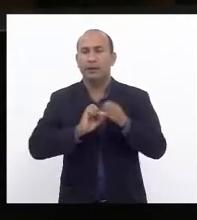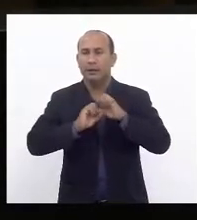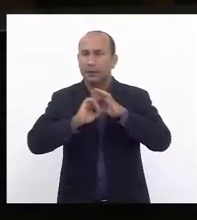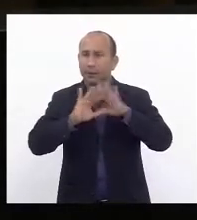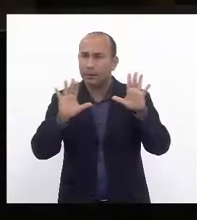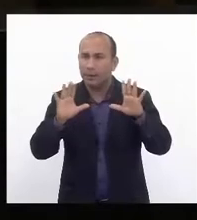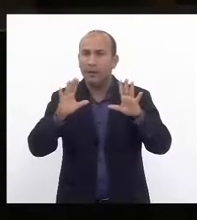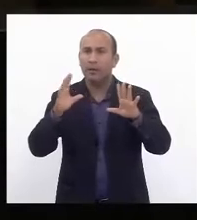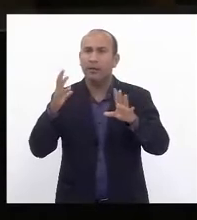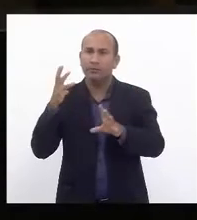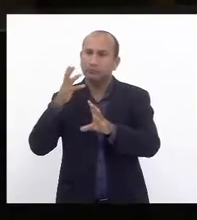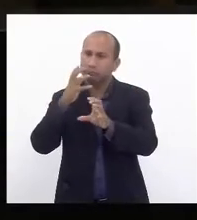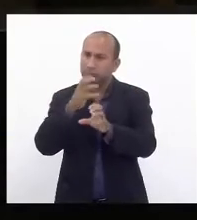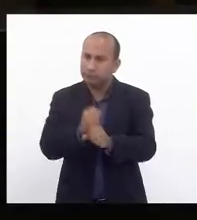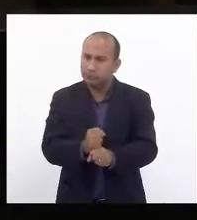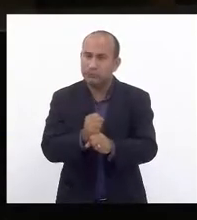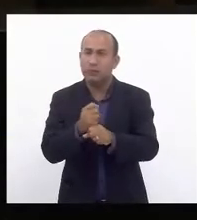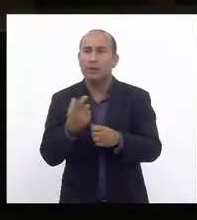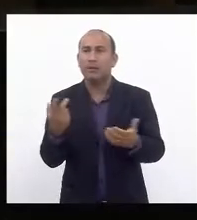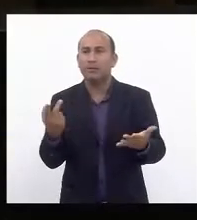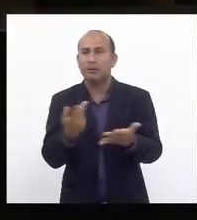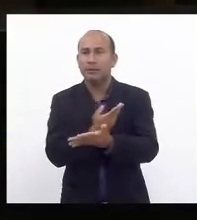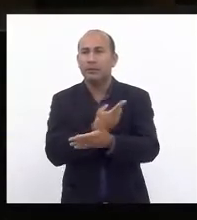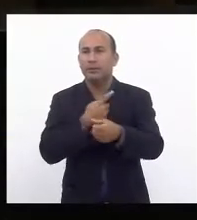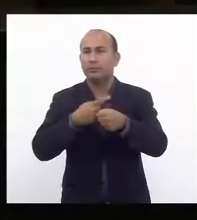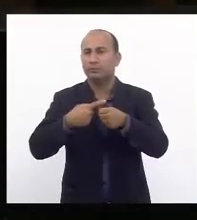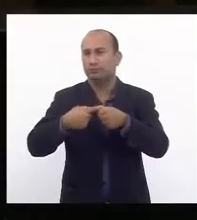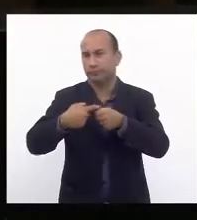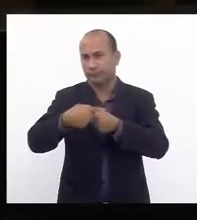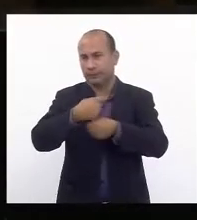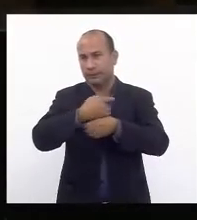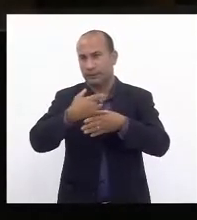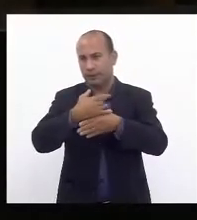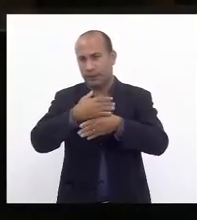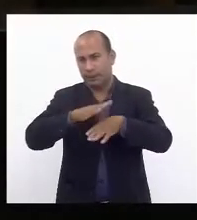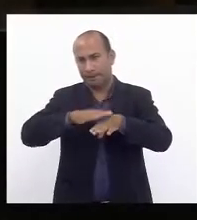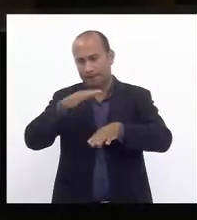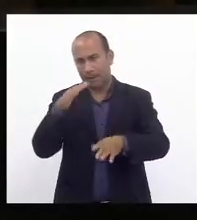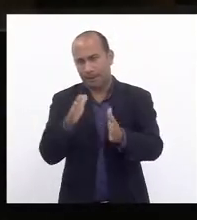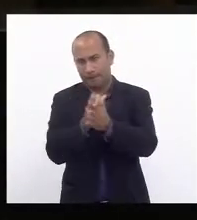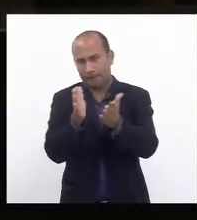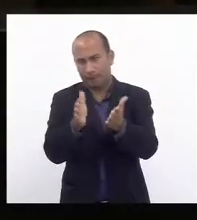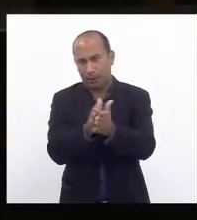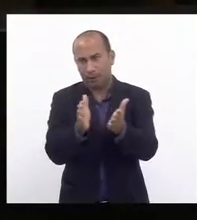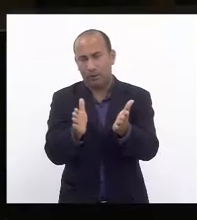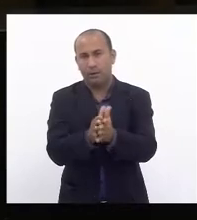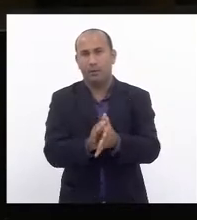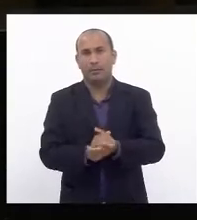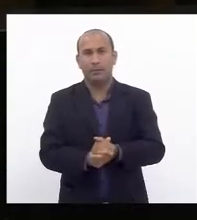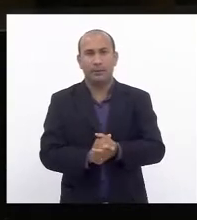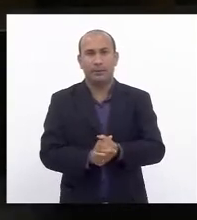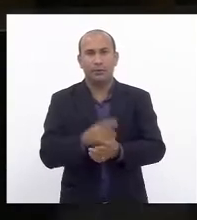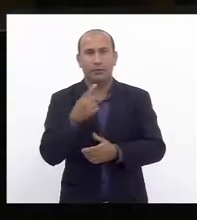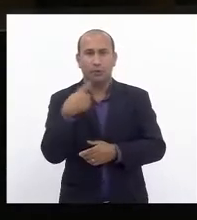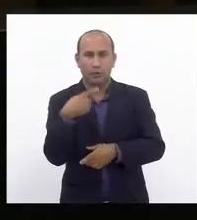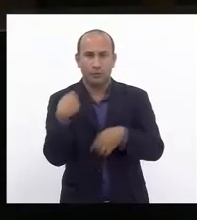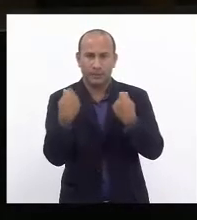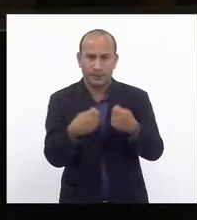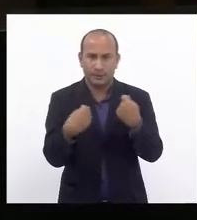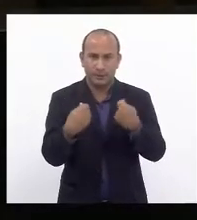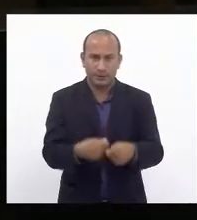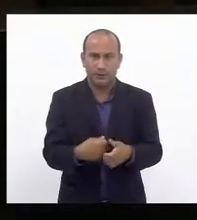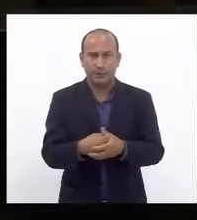em especial nos municípios, nas cidades mais pobres. Então, a gente precisa trazer